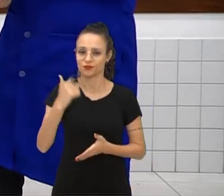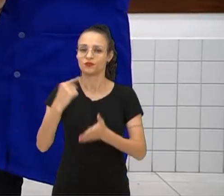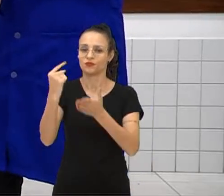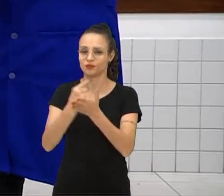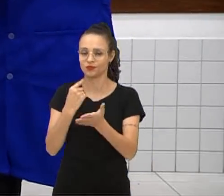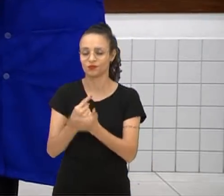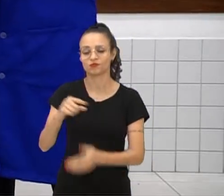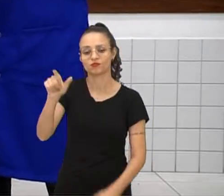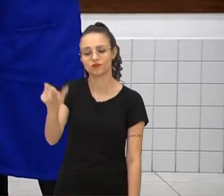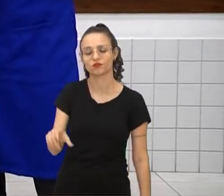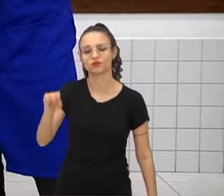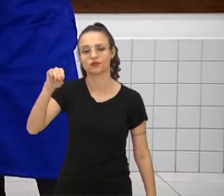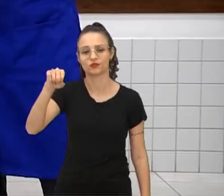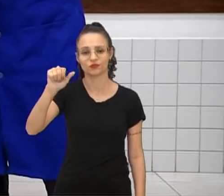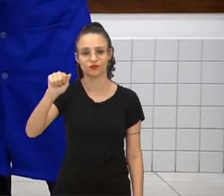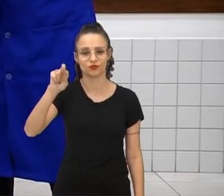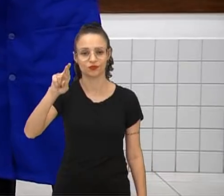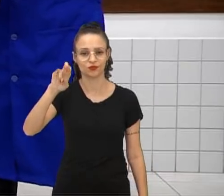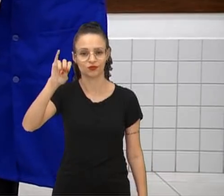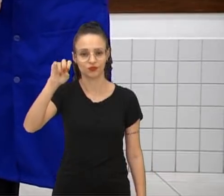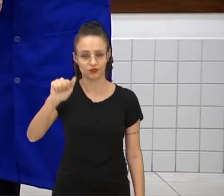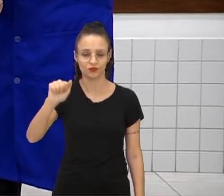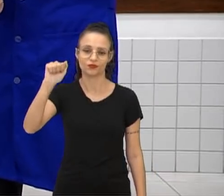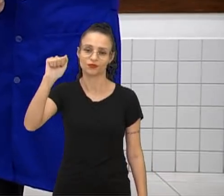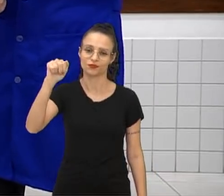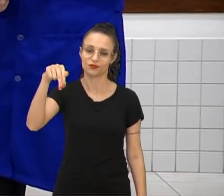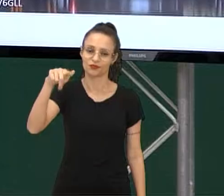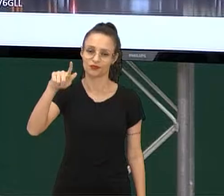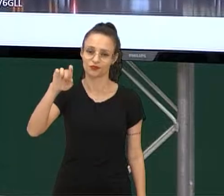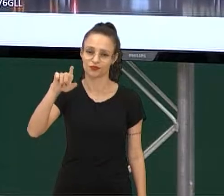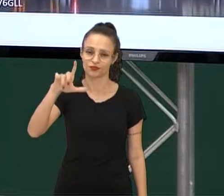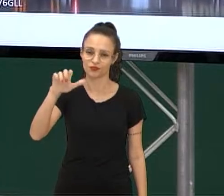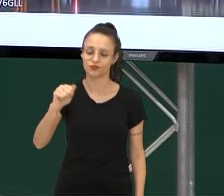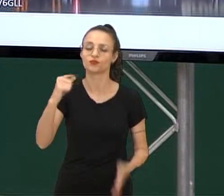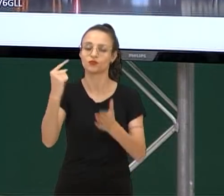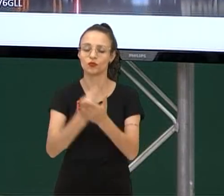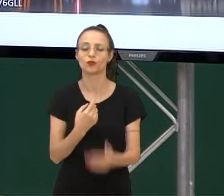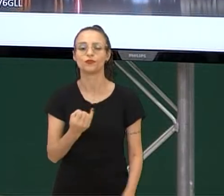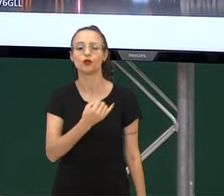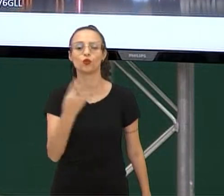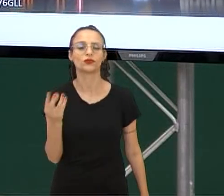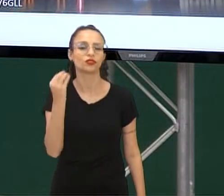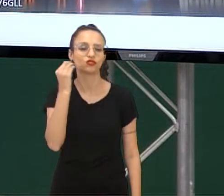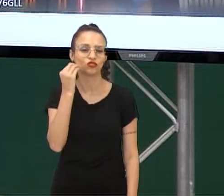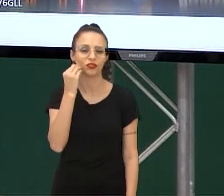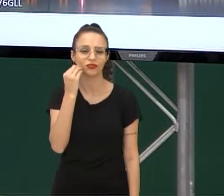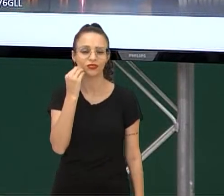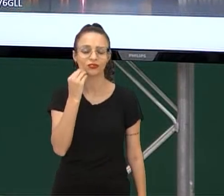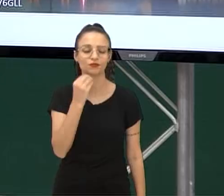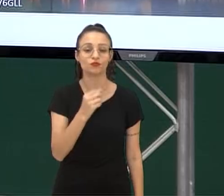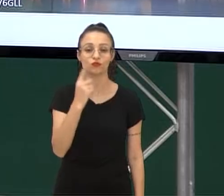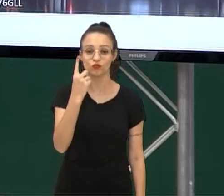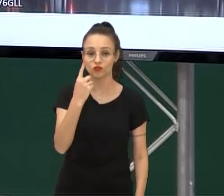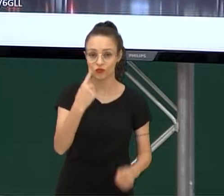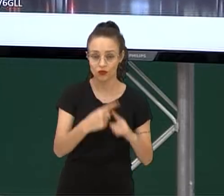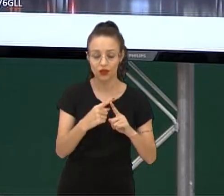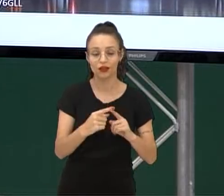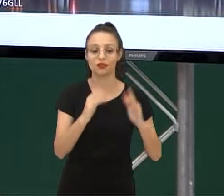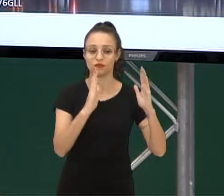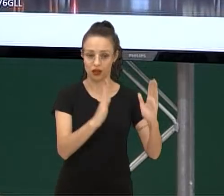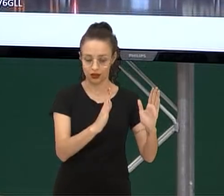perguntas aqui da Maria Angélica da Kowski Sarnes, que pergunta: quantas chances tem em cada rodada? Lembra lá?